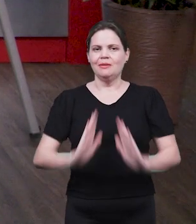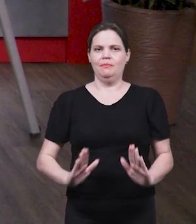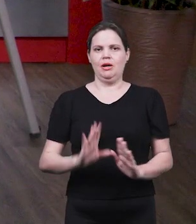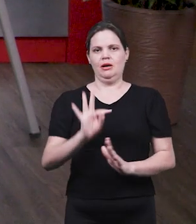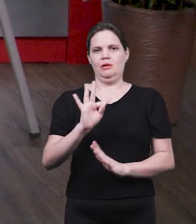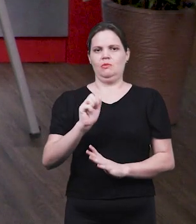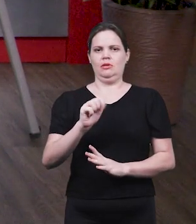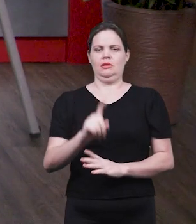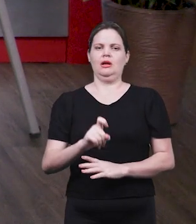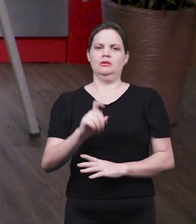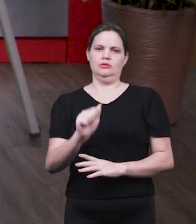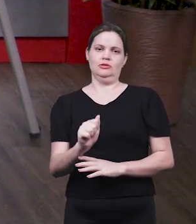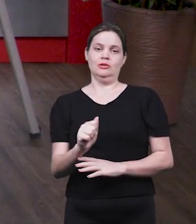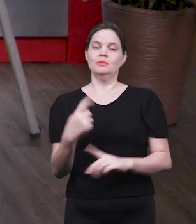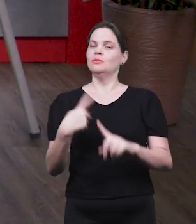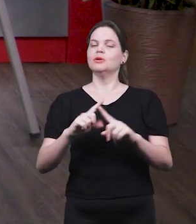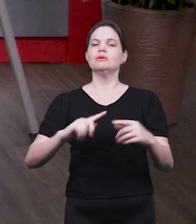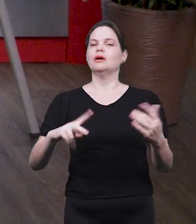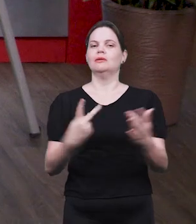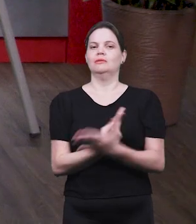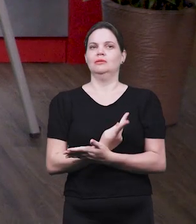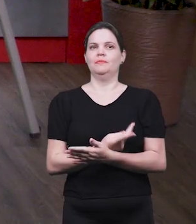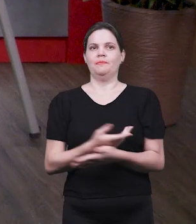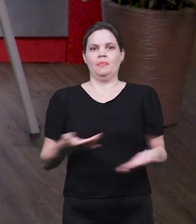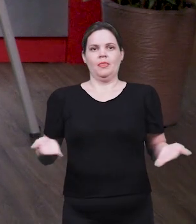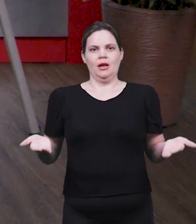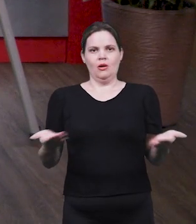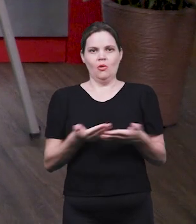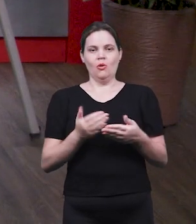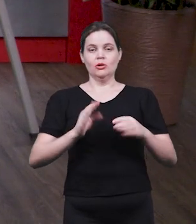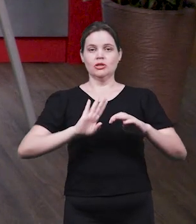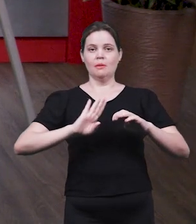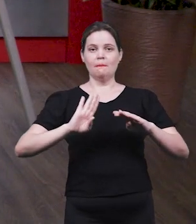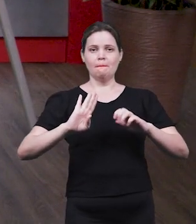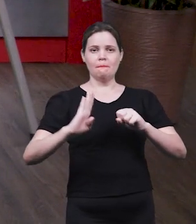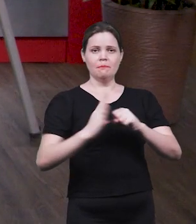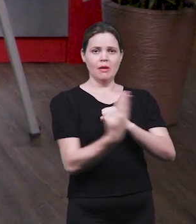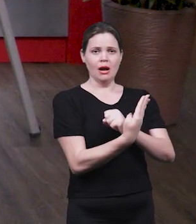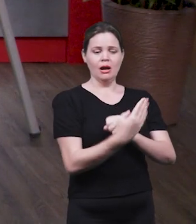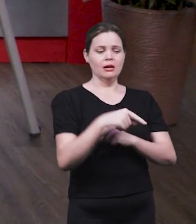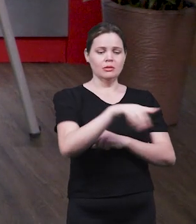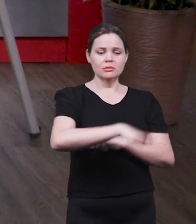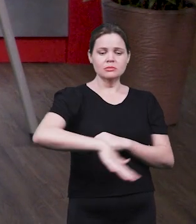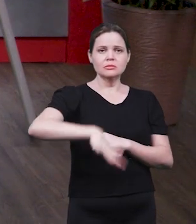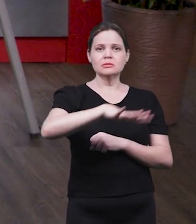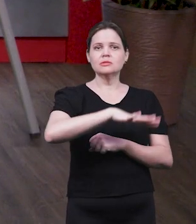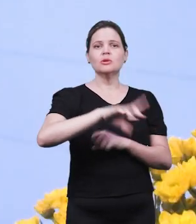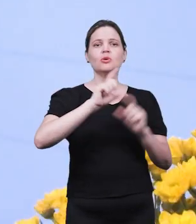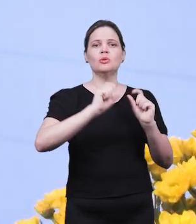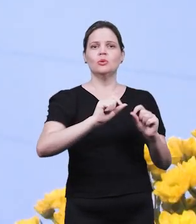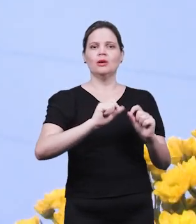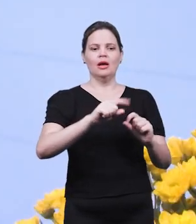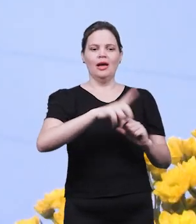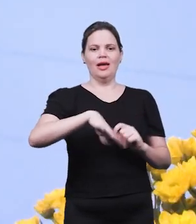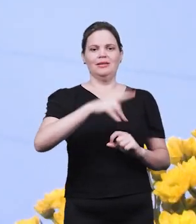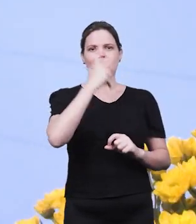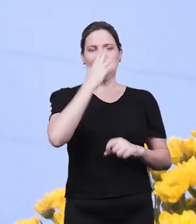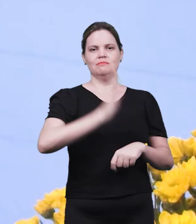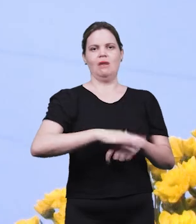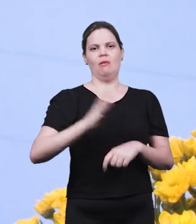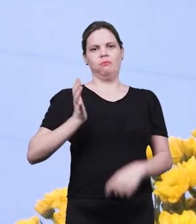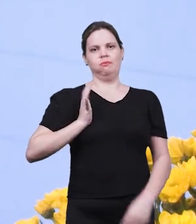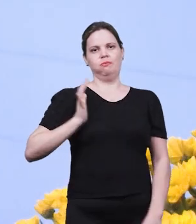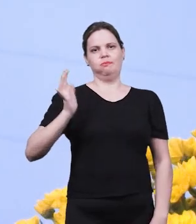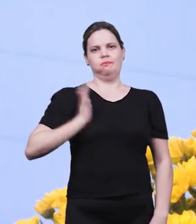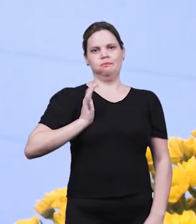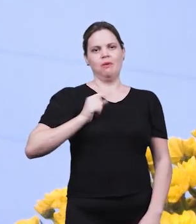de Marinha, porque, na verdade, hoje são os bairros, inclusive endereços nobres, na Zona